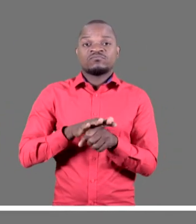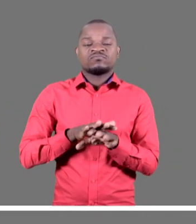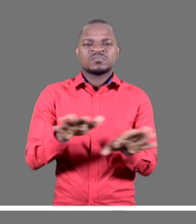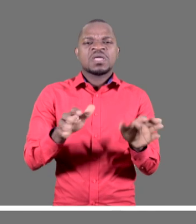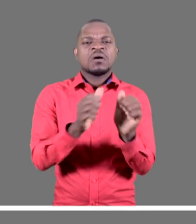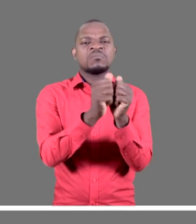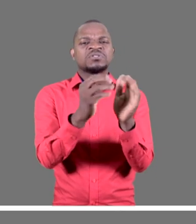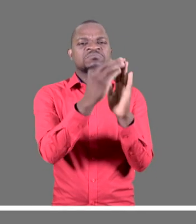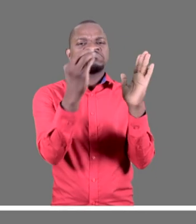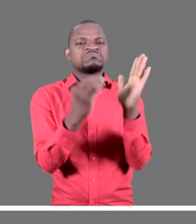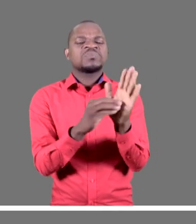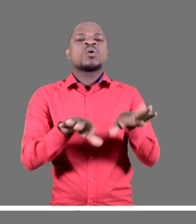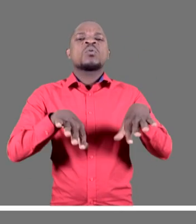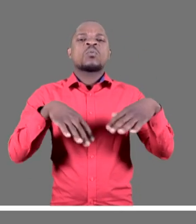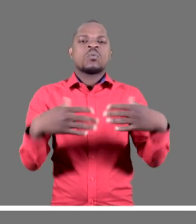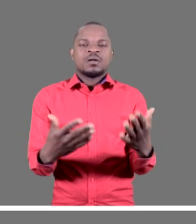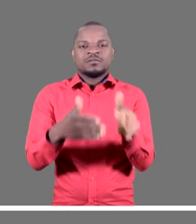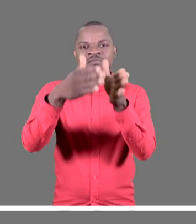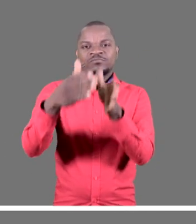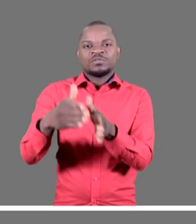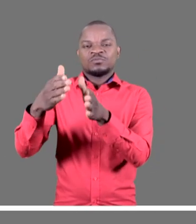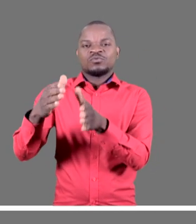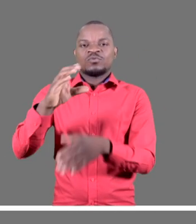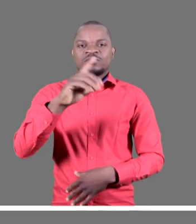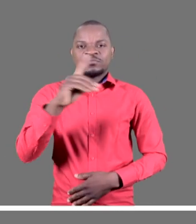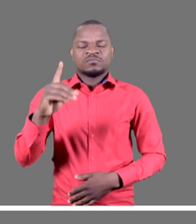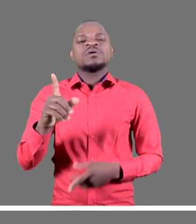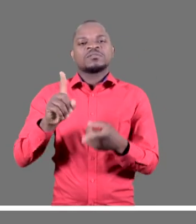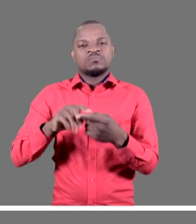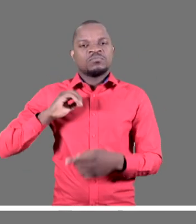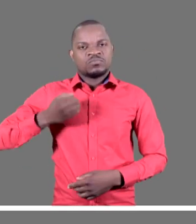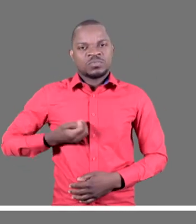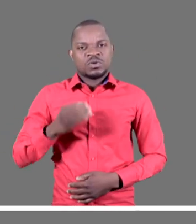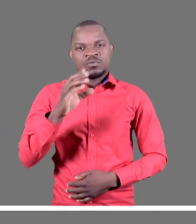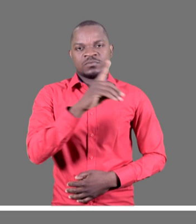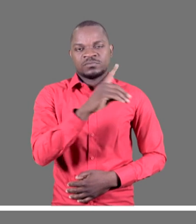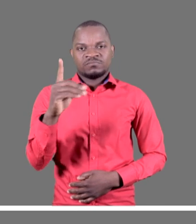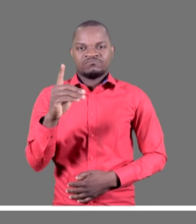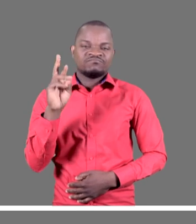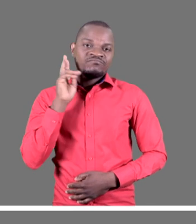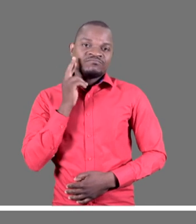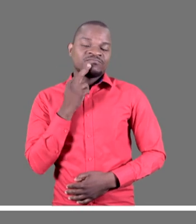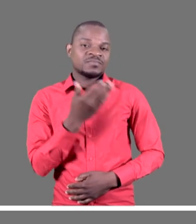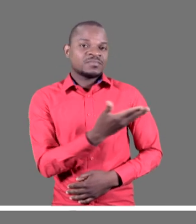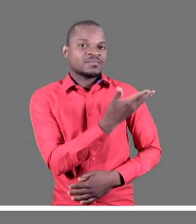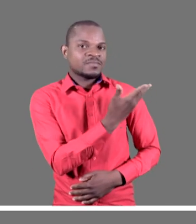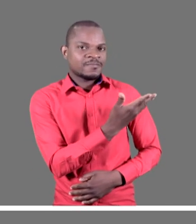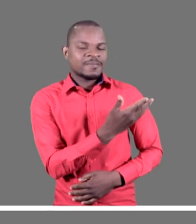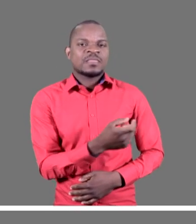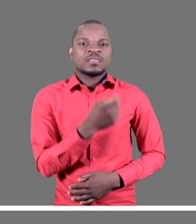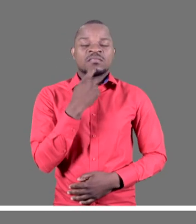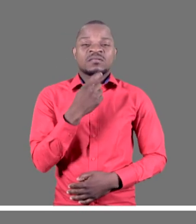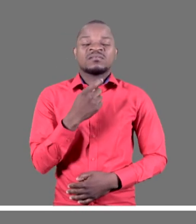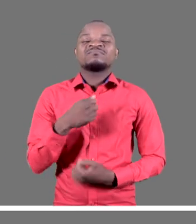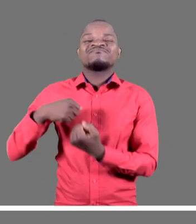traz para as pessoas com deficiência, inclusive as mulheres com deficiência neste caso? Realmente o Covid está-nos a colocar